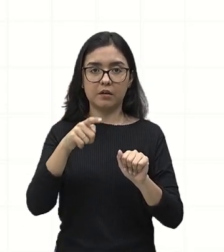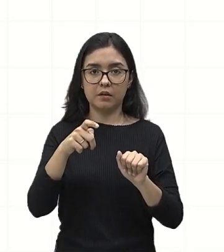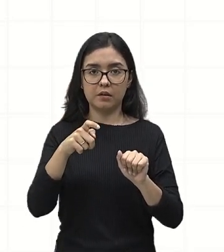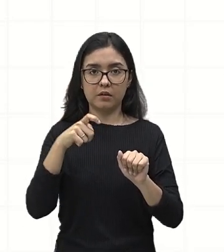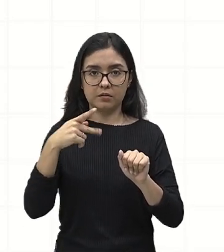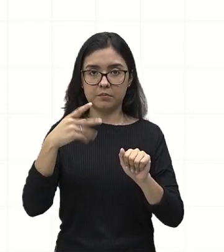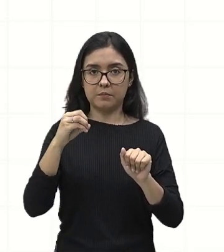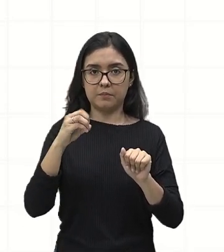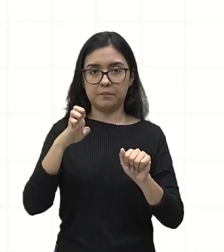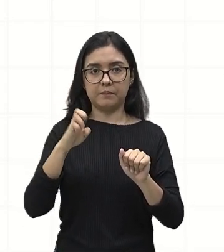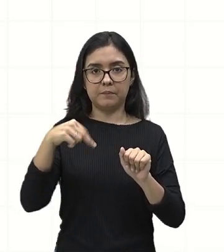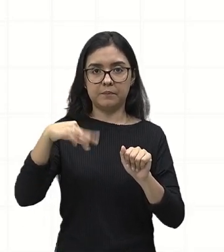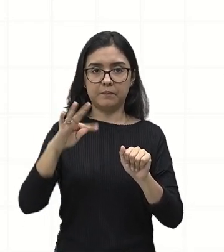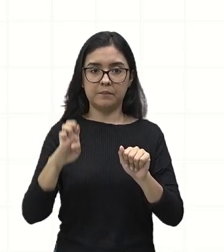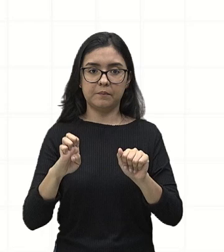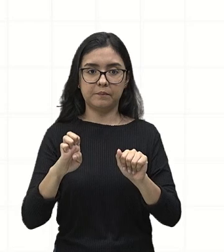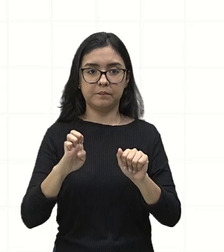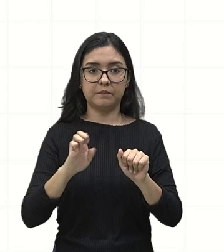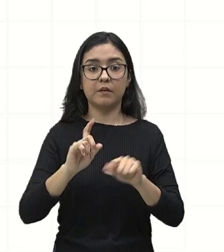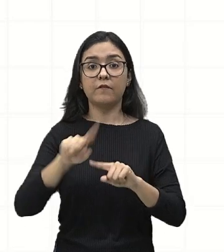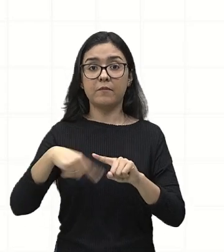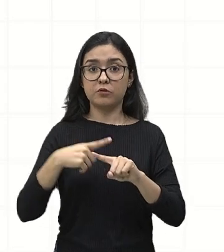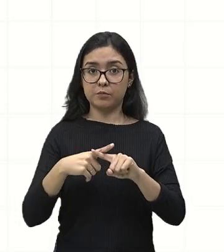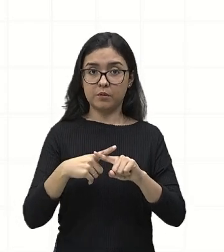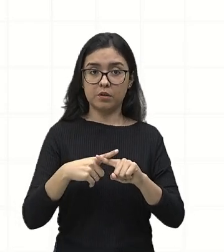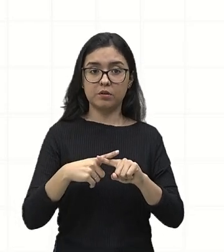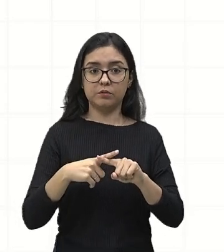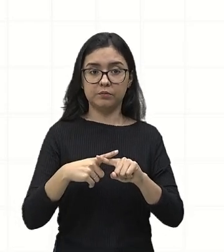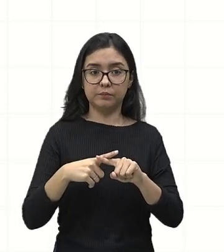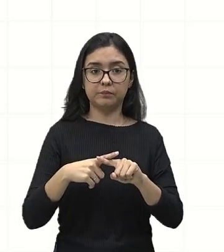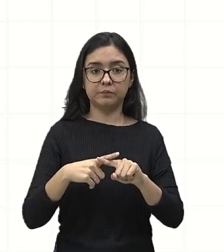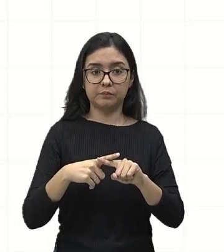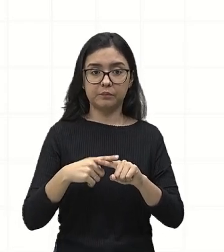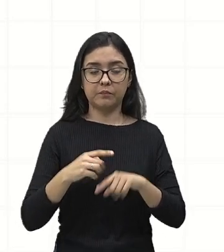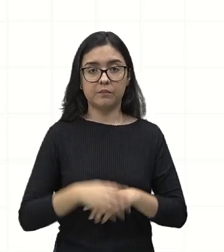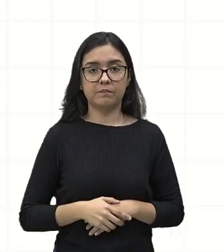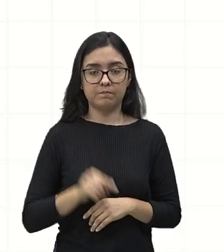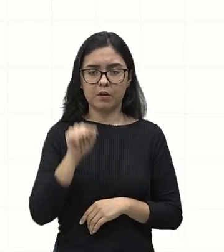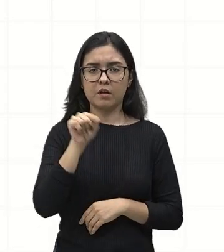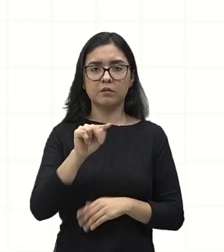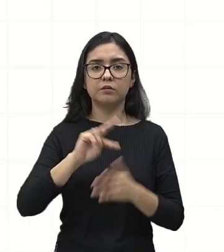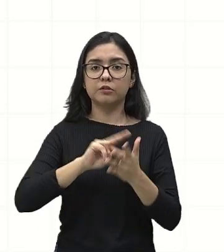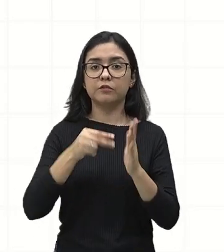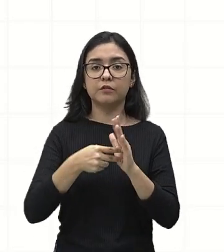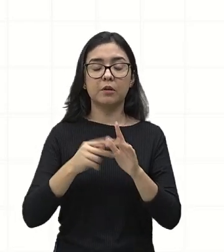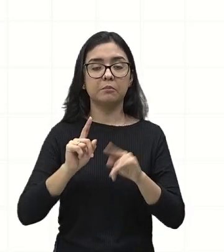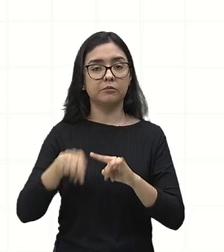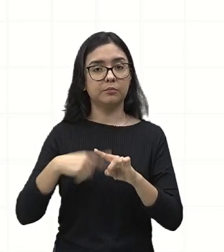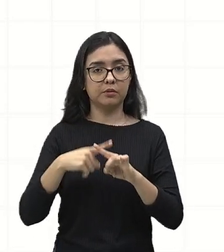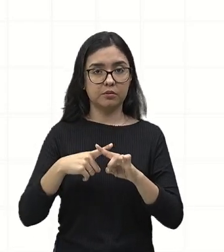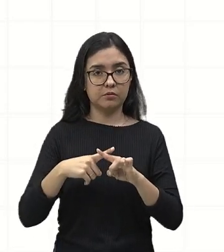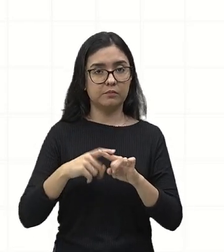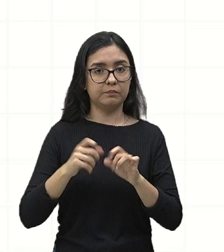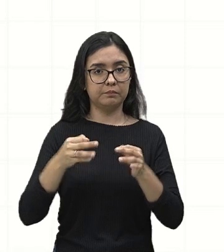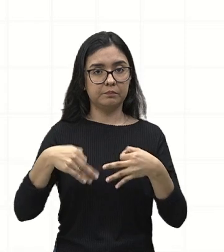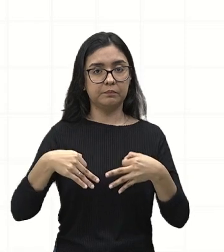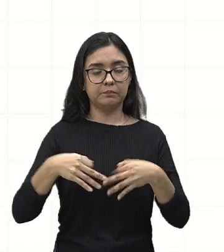Que multiplica, ó, produto, está multiplicando. Esse pontinho aqui é a multiplicação.